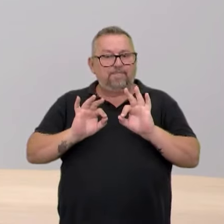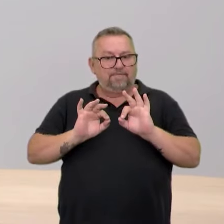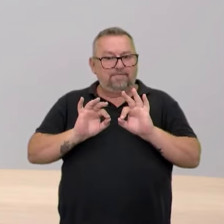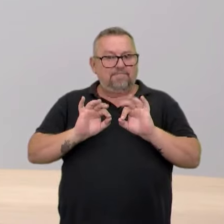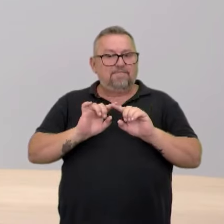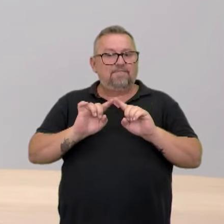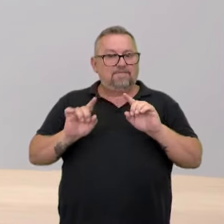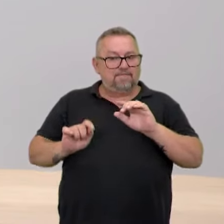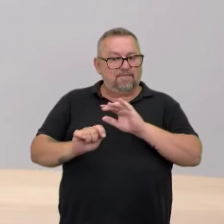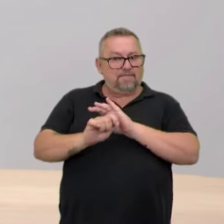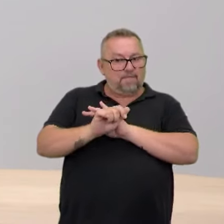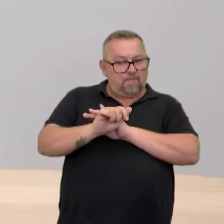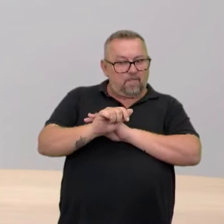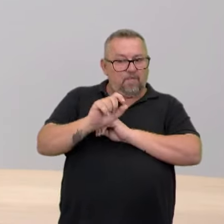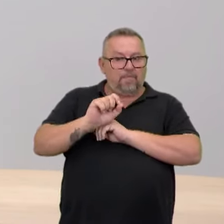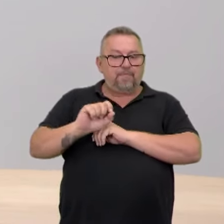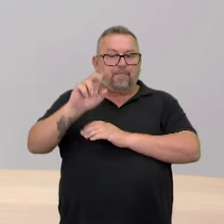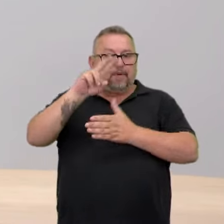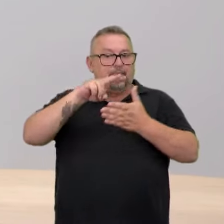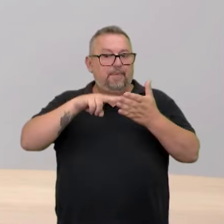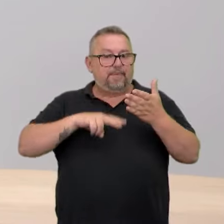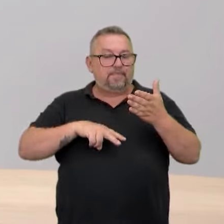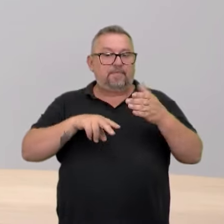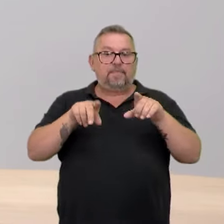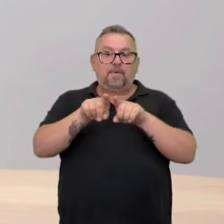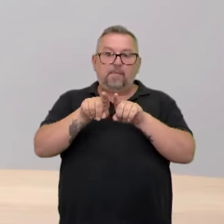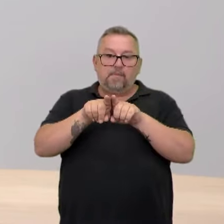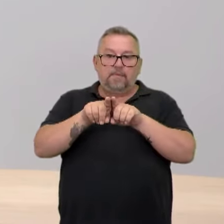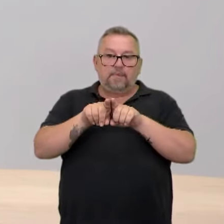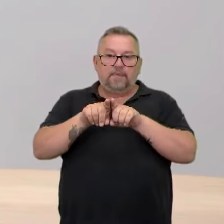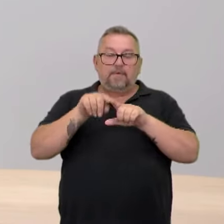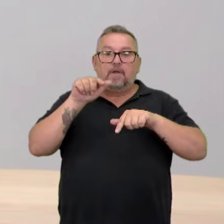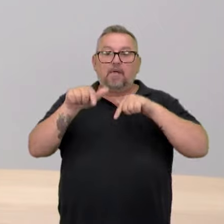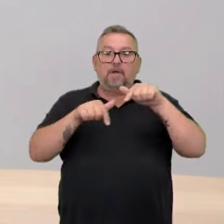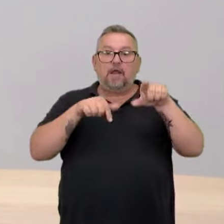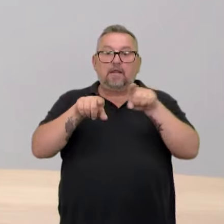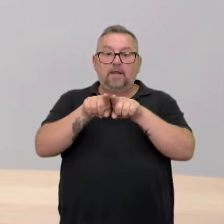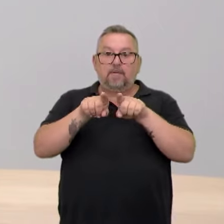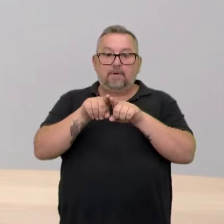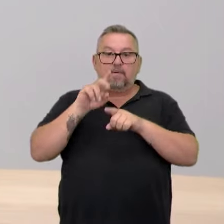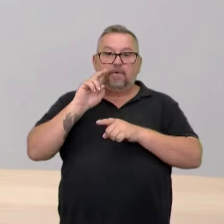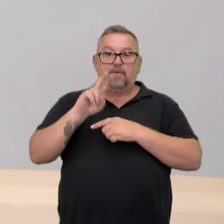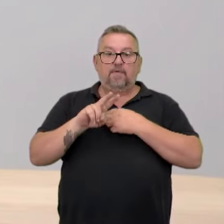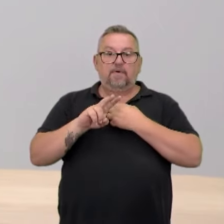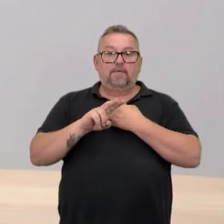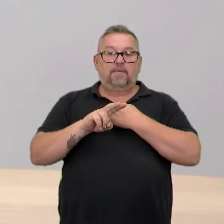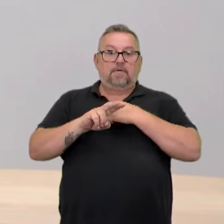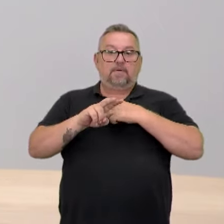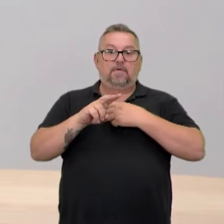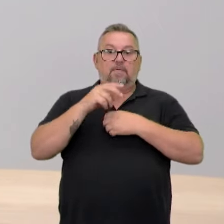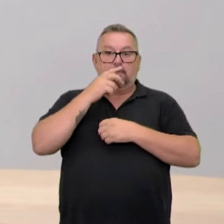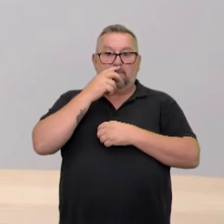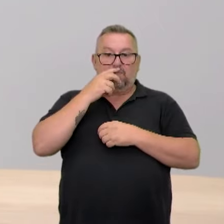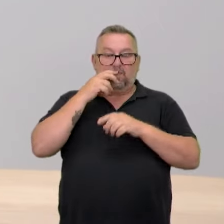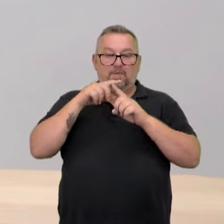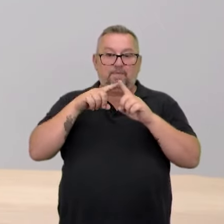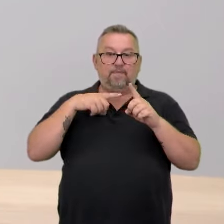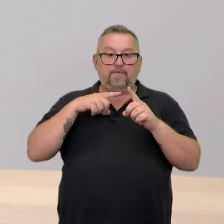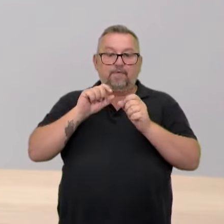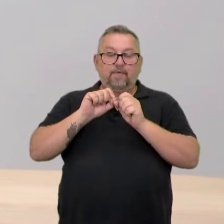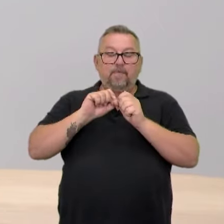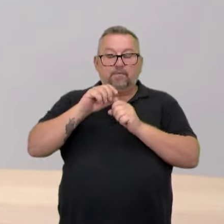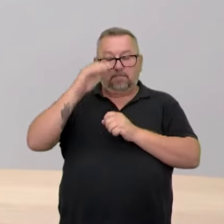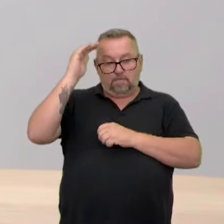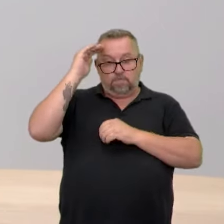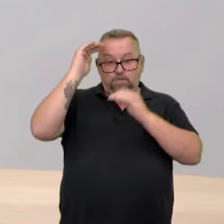forma os leitores e telespectadores. Trabalhar também para combater o desrespeito aos direitos